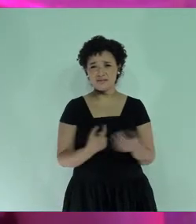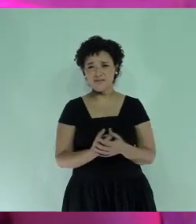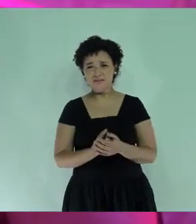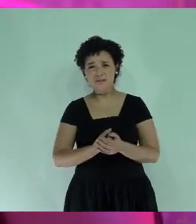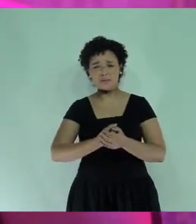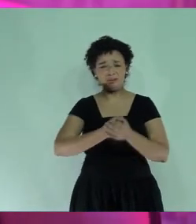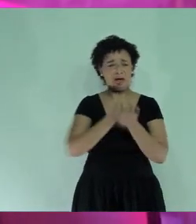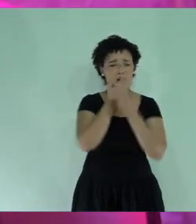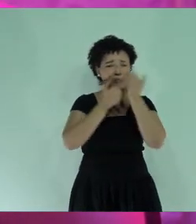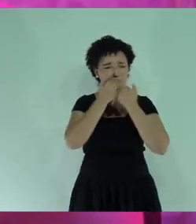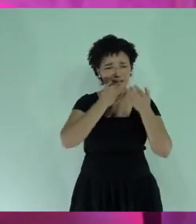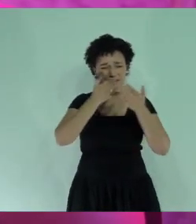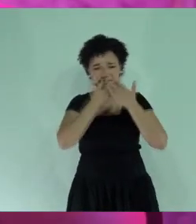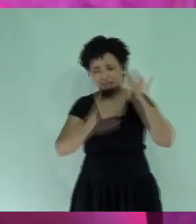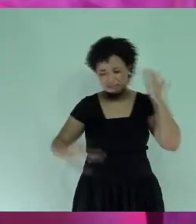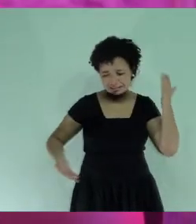nas bebidas